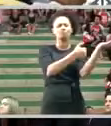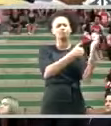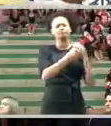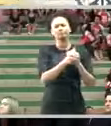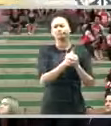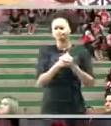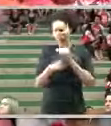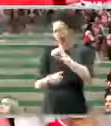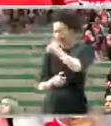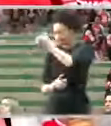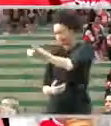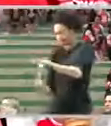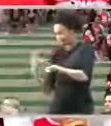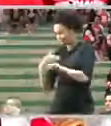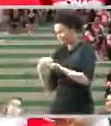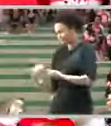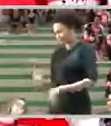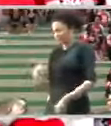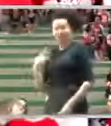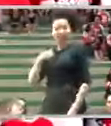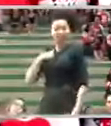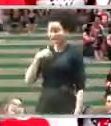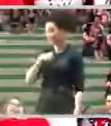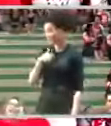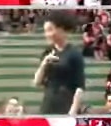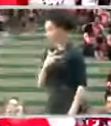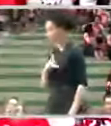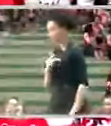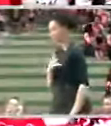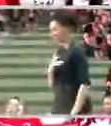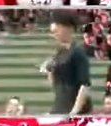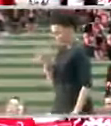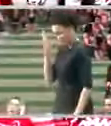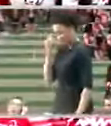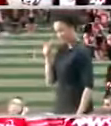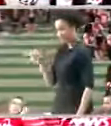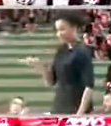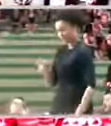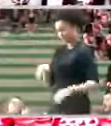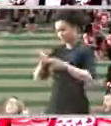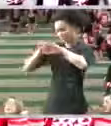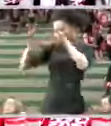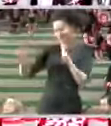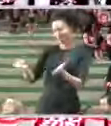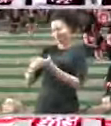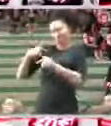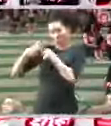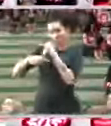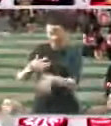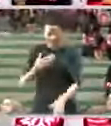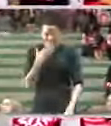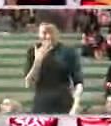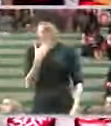Diga para quem está ao seu lado: eu estou com pena de quem pensava que era só um caixote.